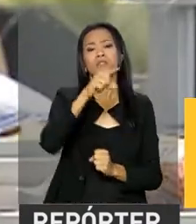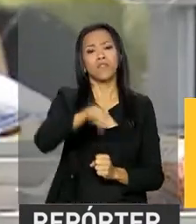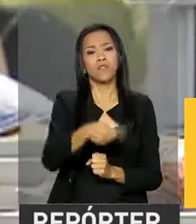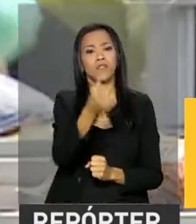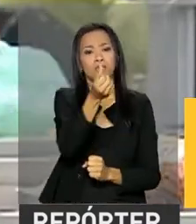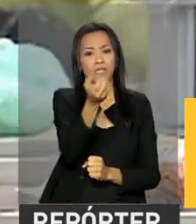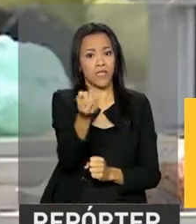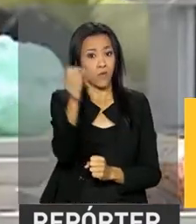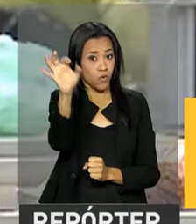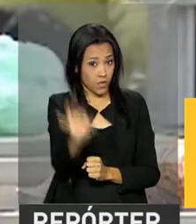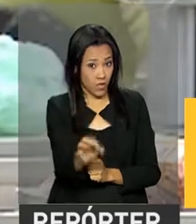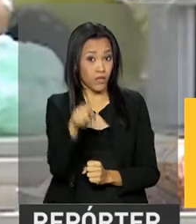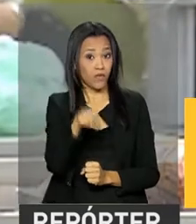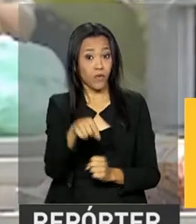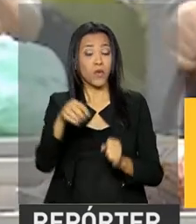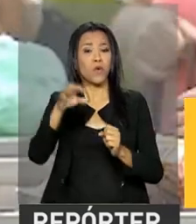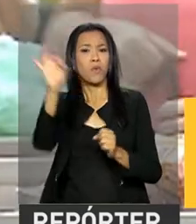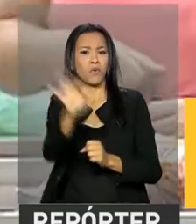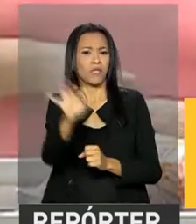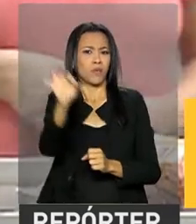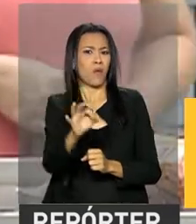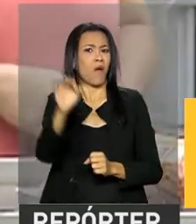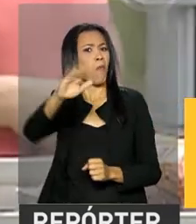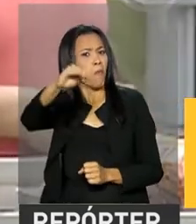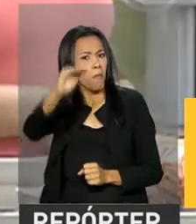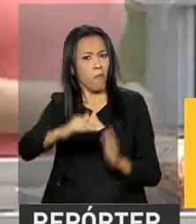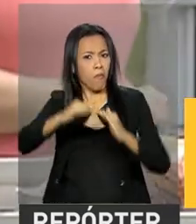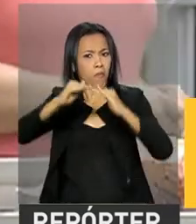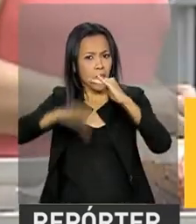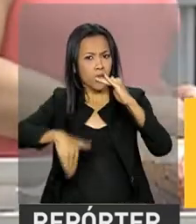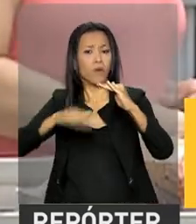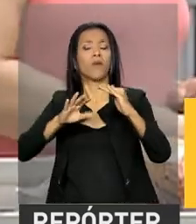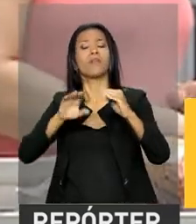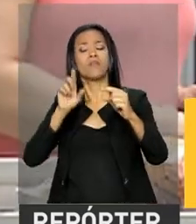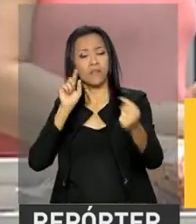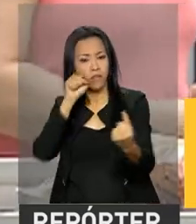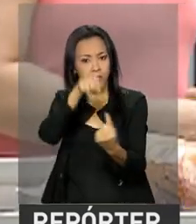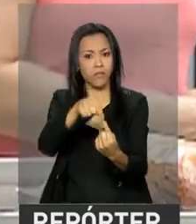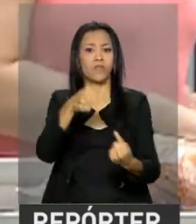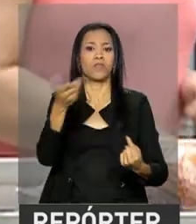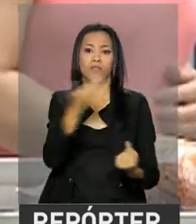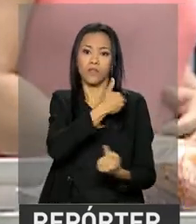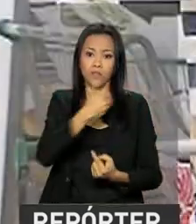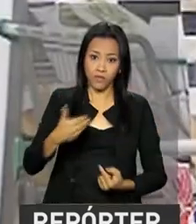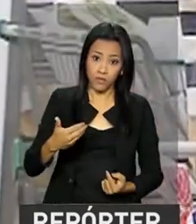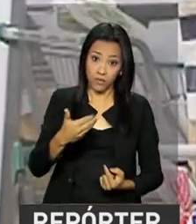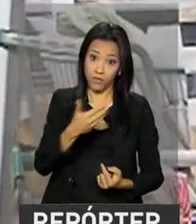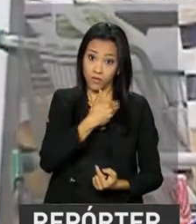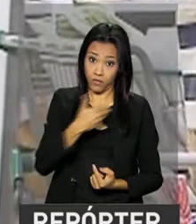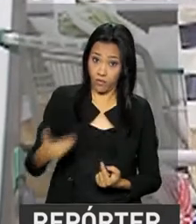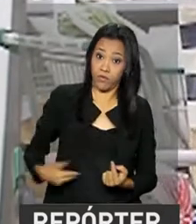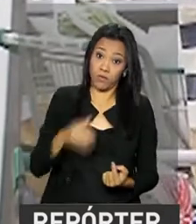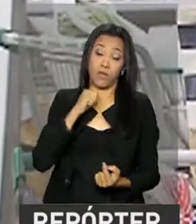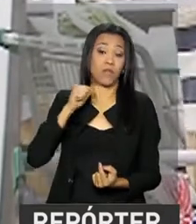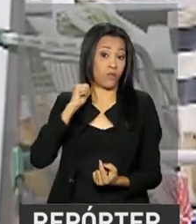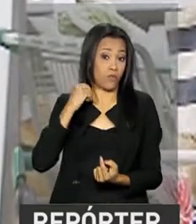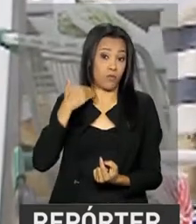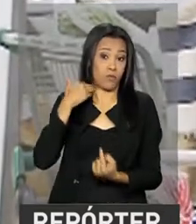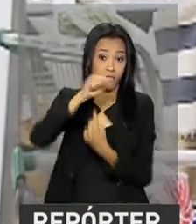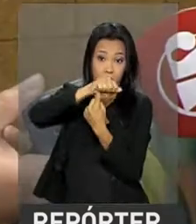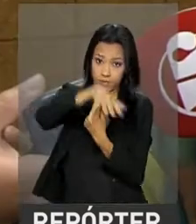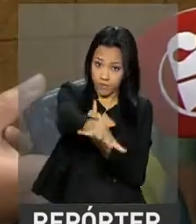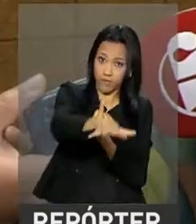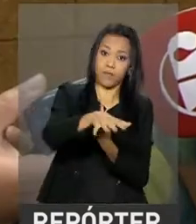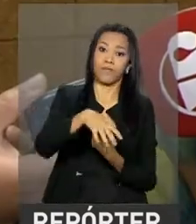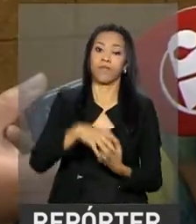3,60%, também o menor percentual dos últimos 10 anos e bem abaixo do centro da meta estipulada pelo Banco Central, de 4,5% ao